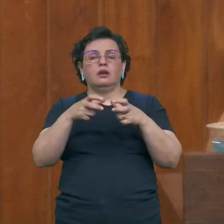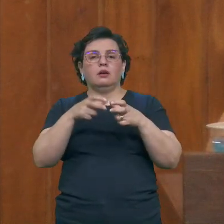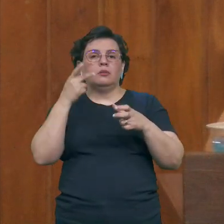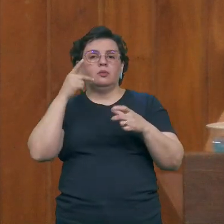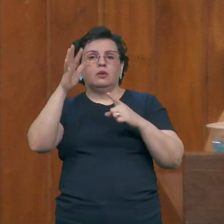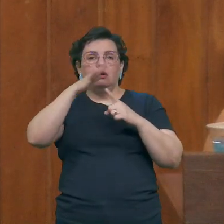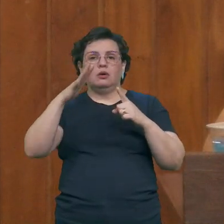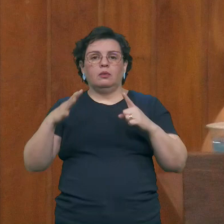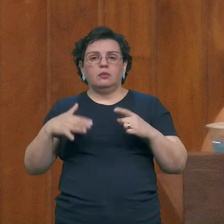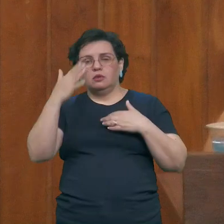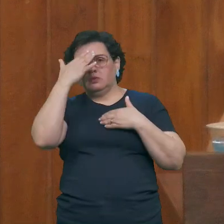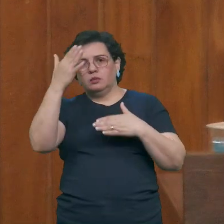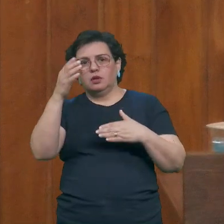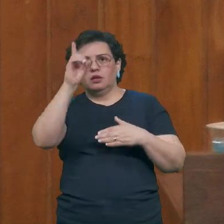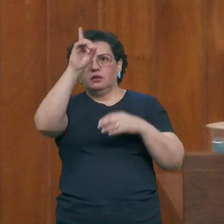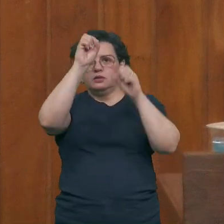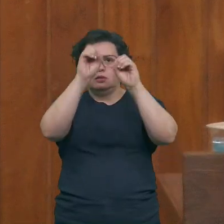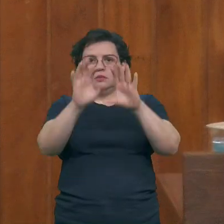obrigado e Deus abençoe vocês.